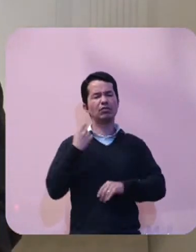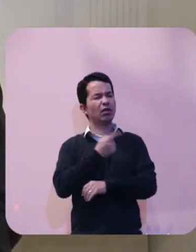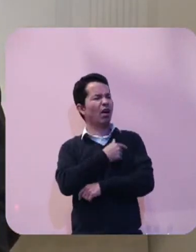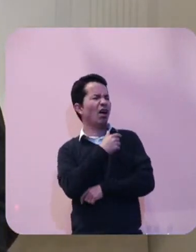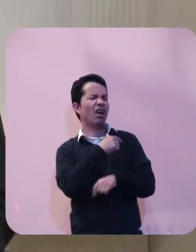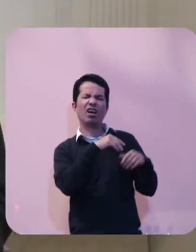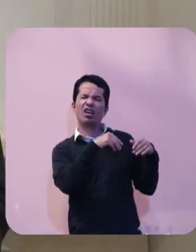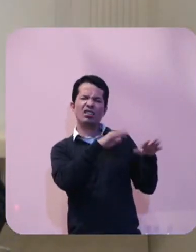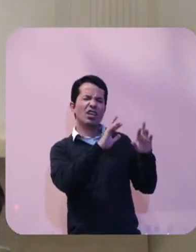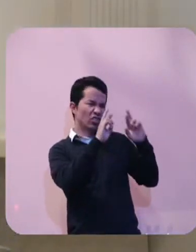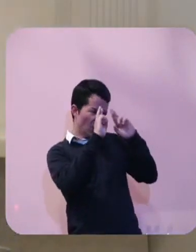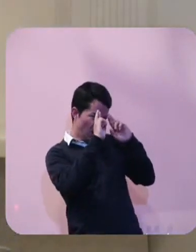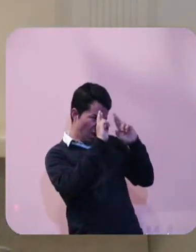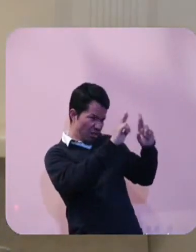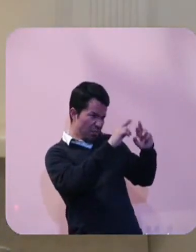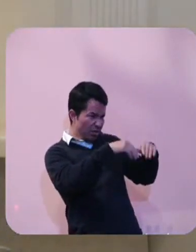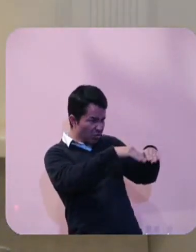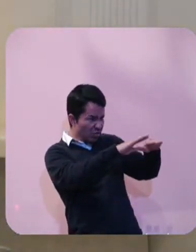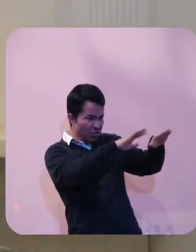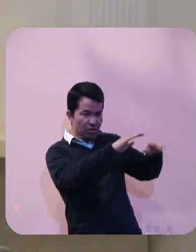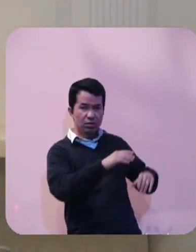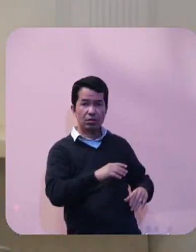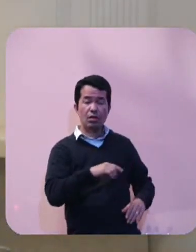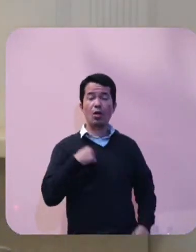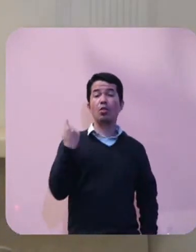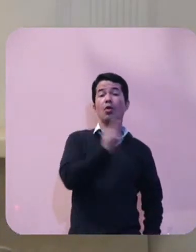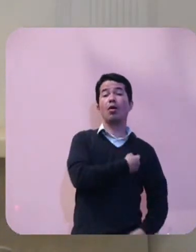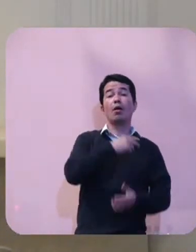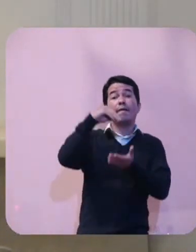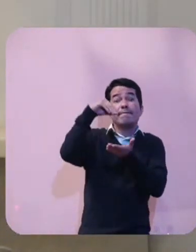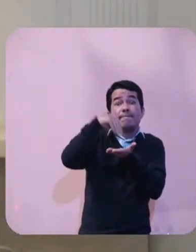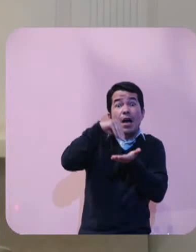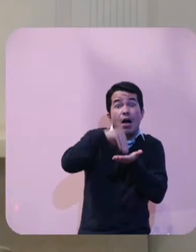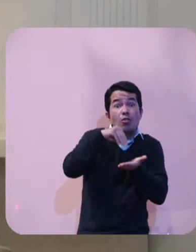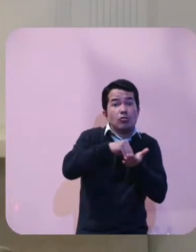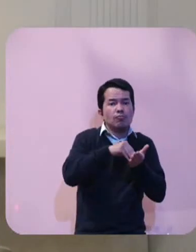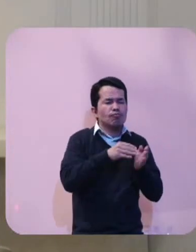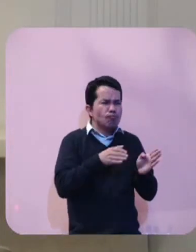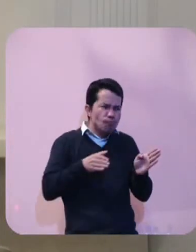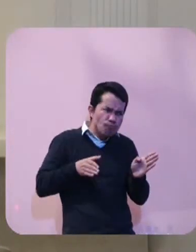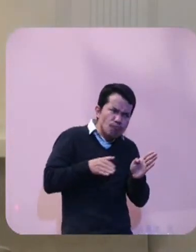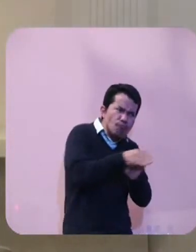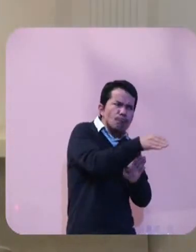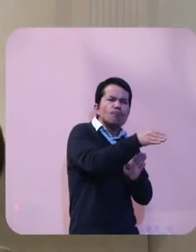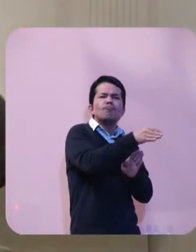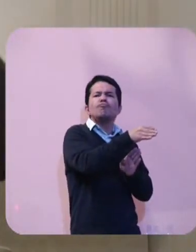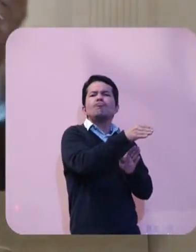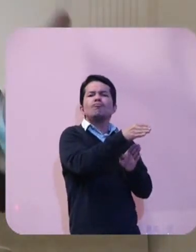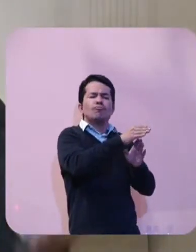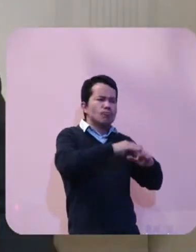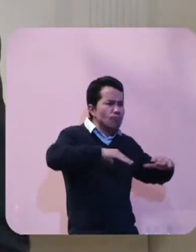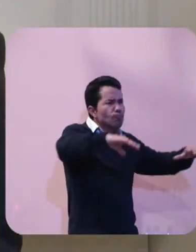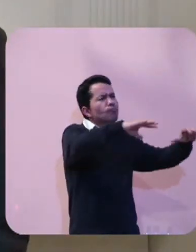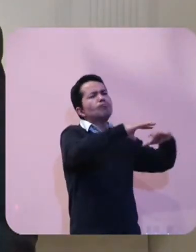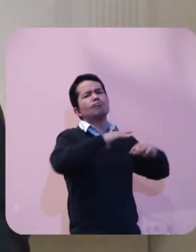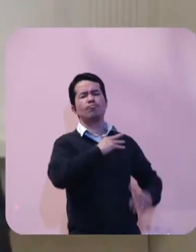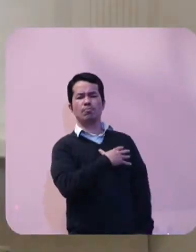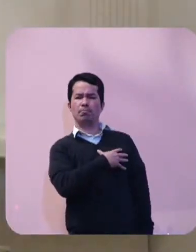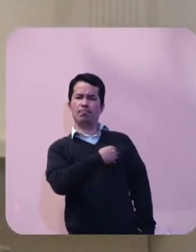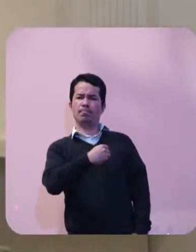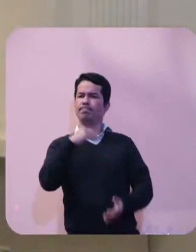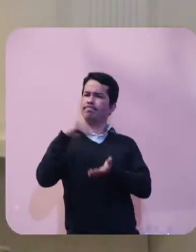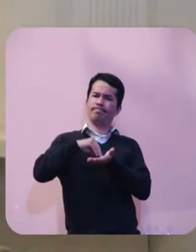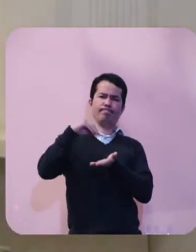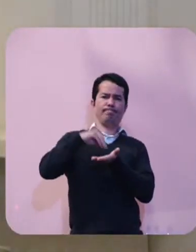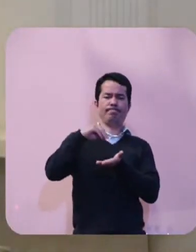individualidade deles, nós não entramos onde deveríamos entrar, que é tratar o coração dos nossos